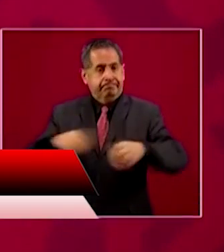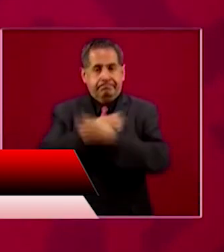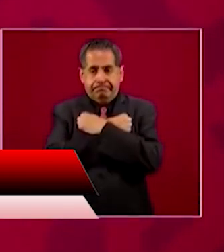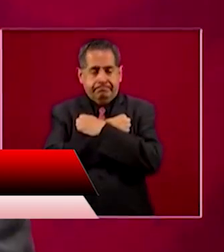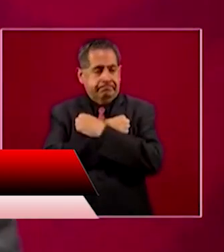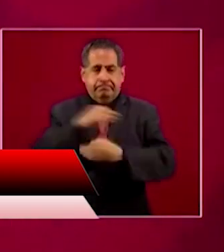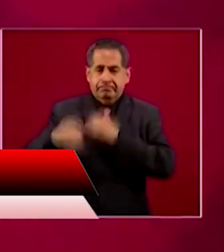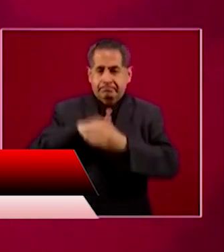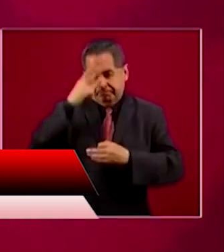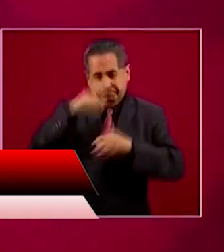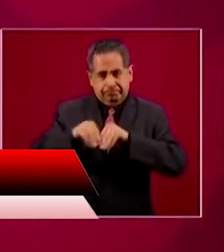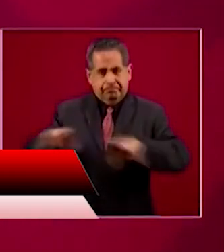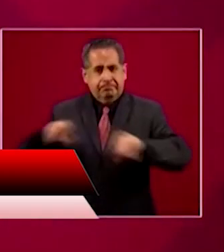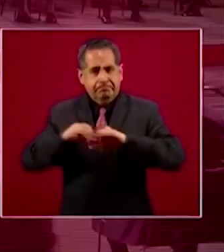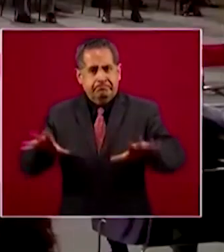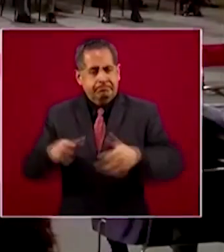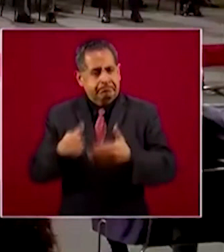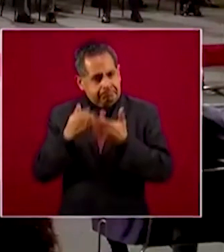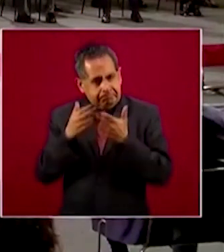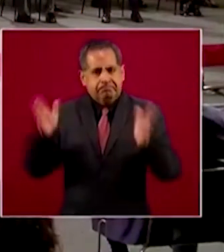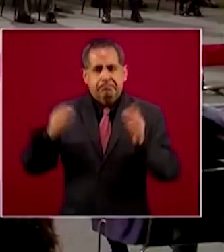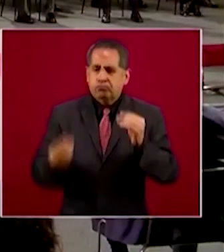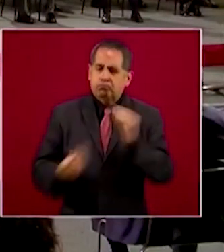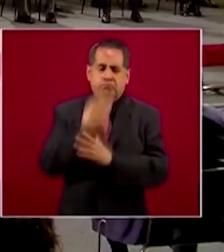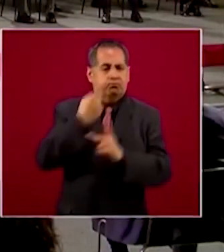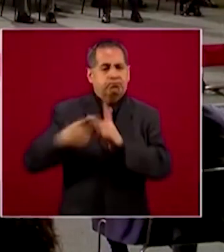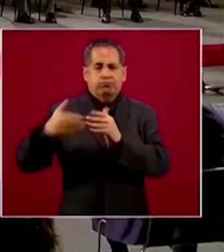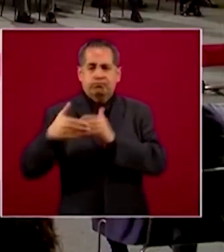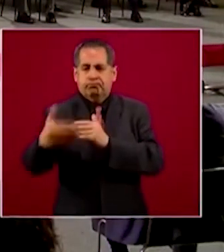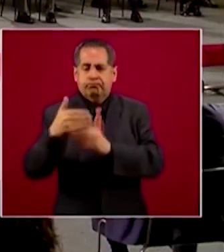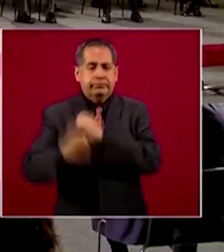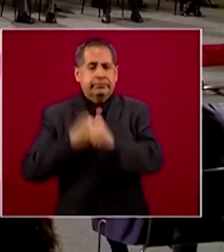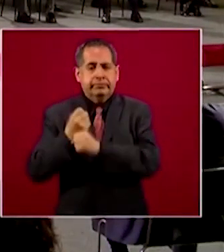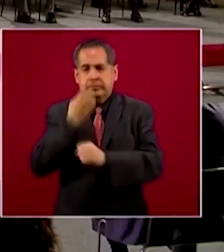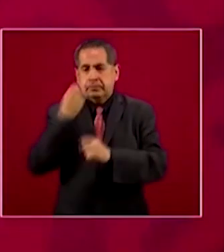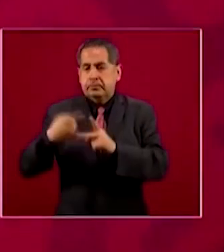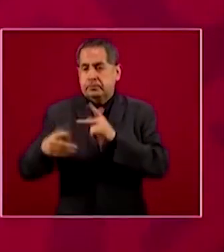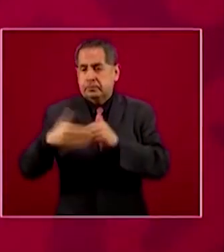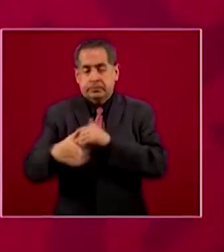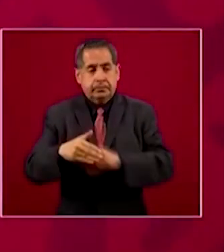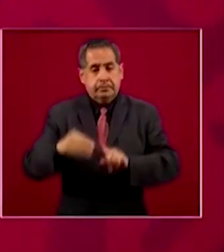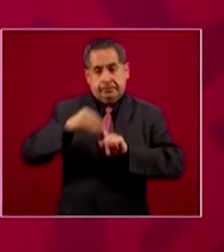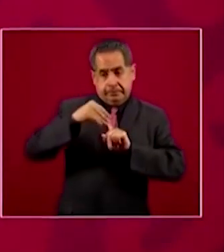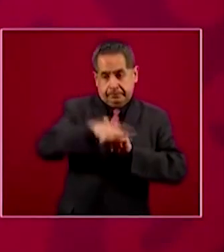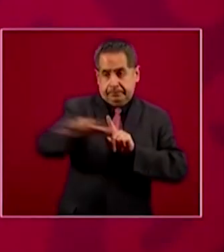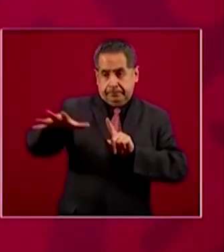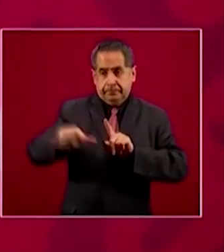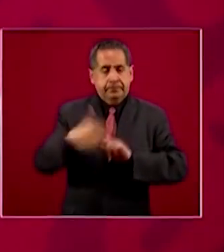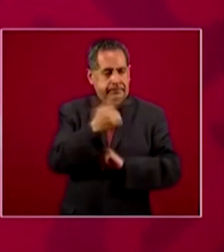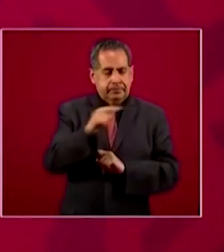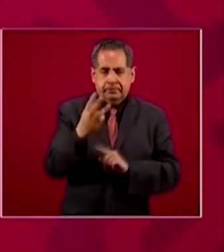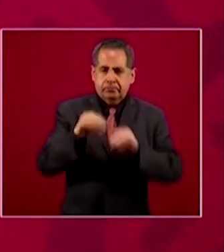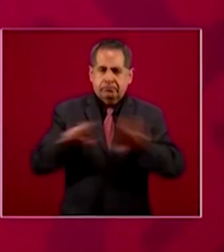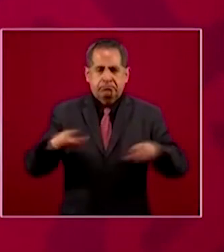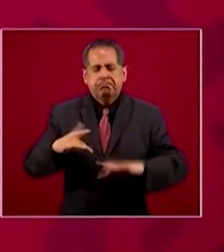mesilore educación pública ne ba rai México. Inicia ciclo educacional ne ho transmisión no hatudo a mne compromiso ba